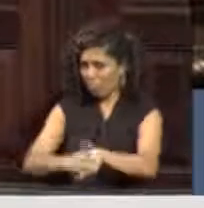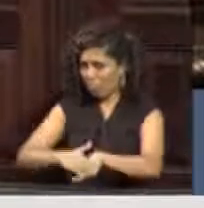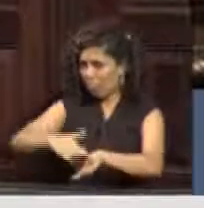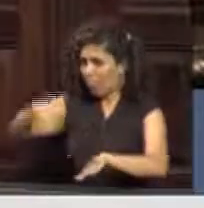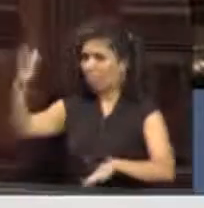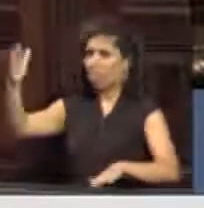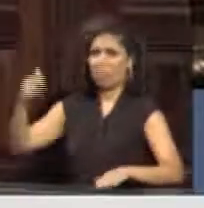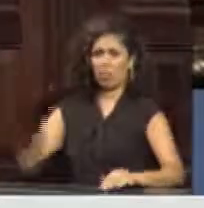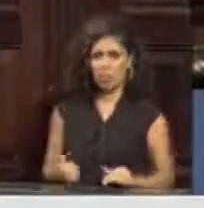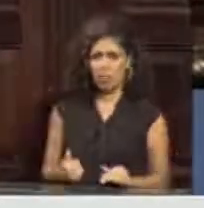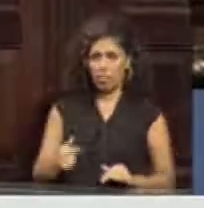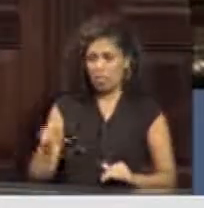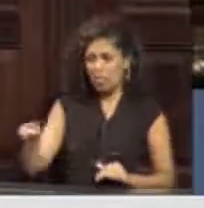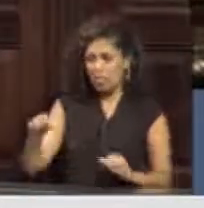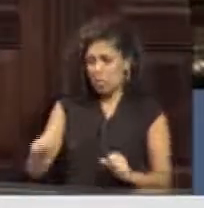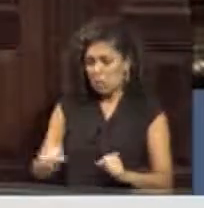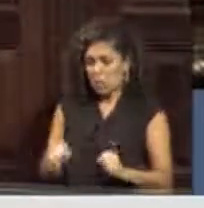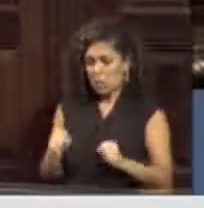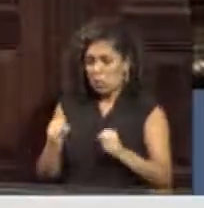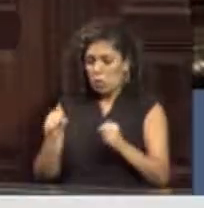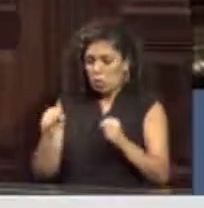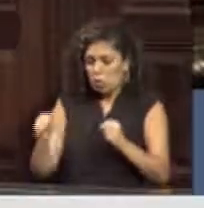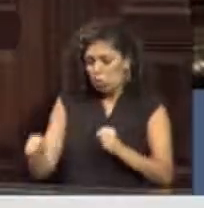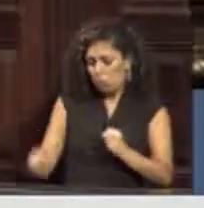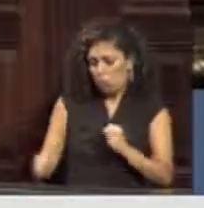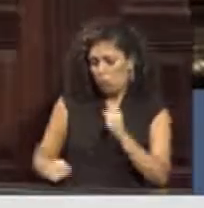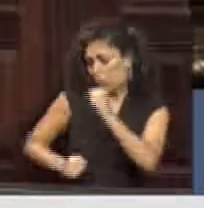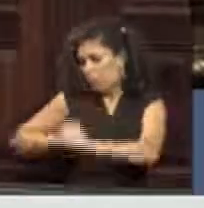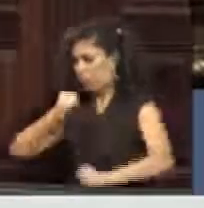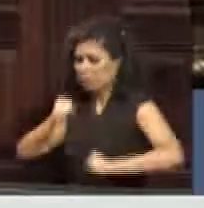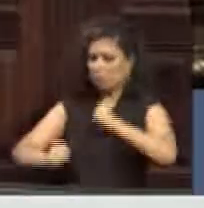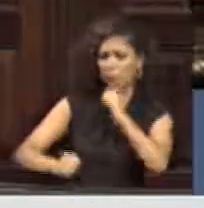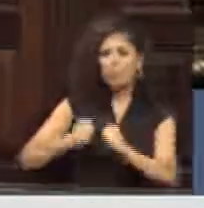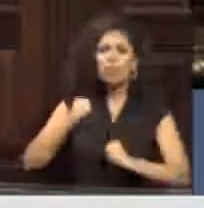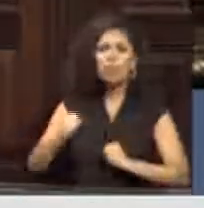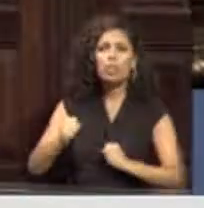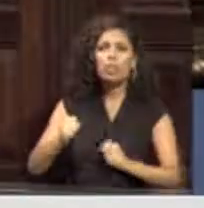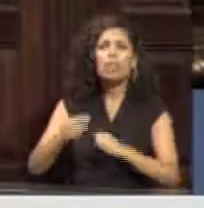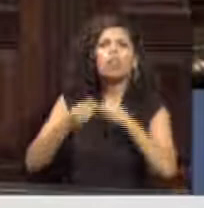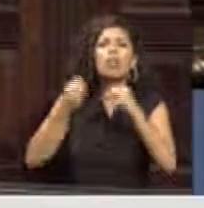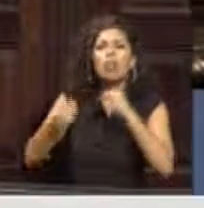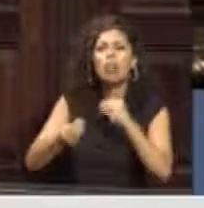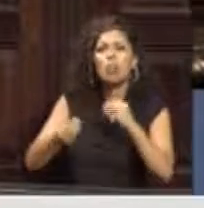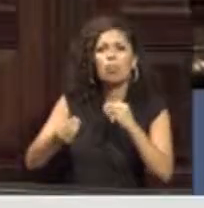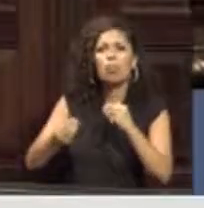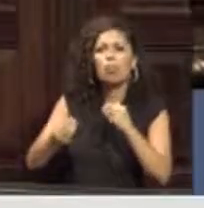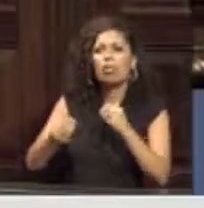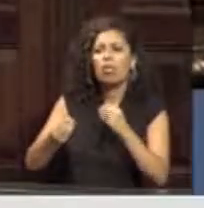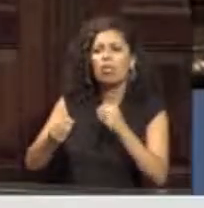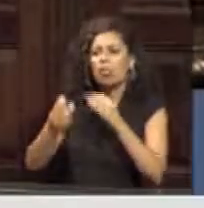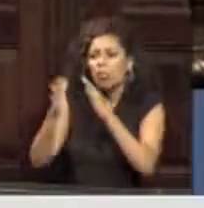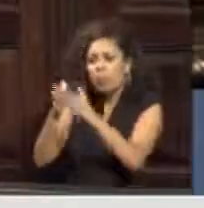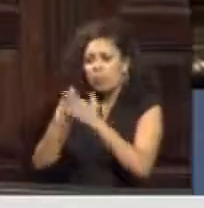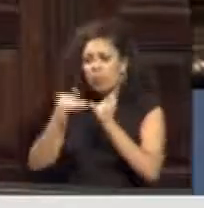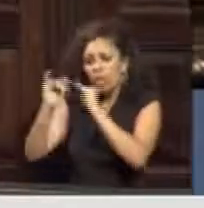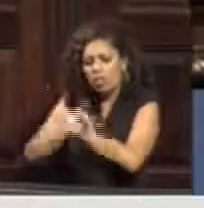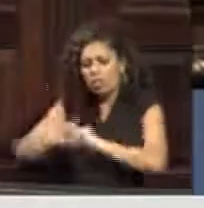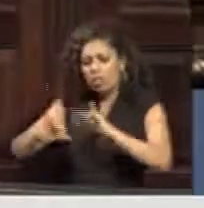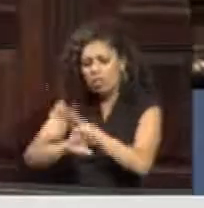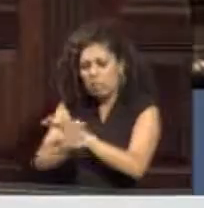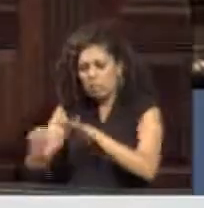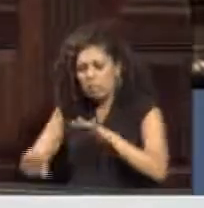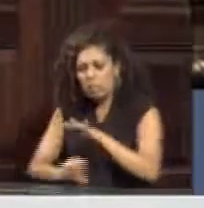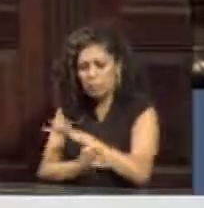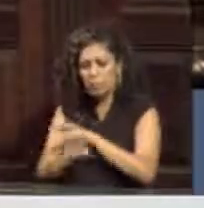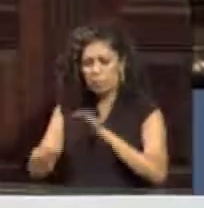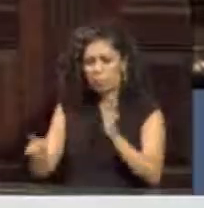exatamente da privatização de empresas nacionais. Esse é o